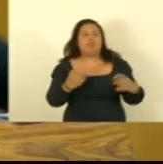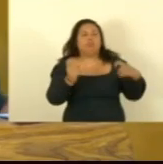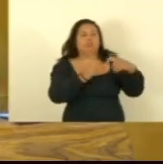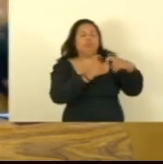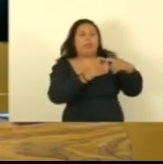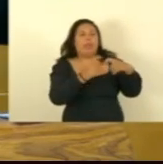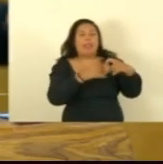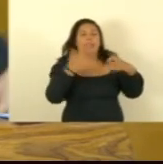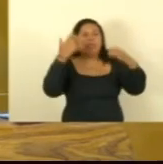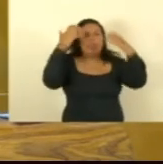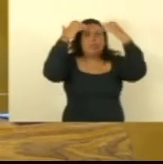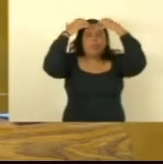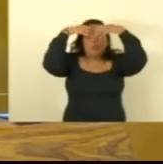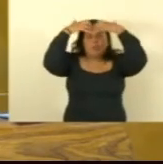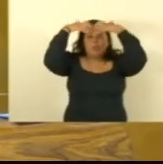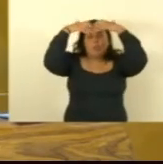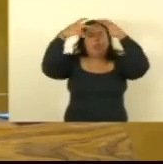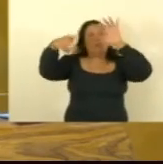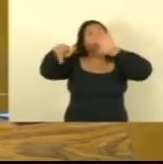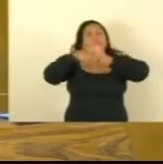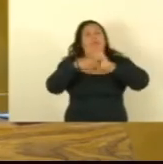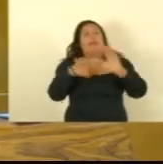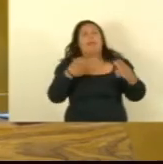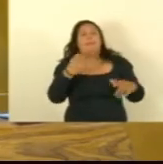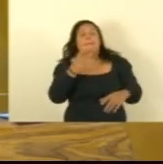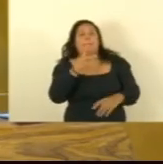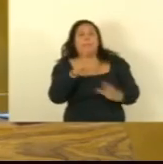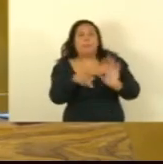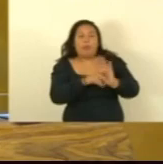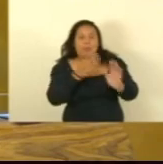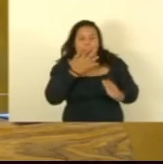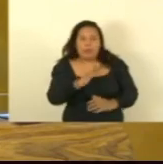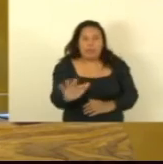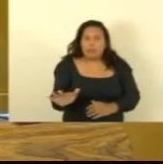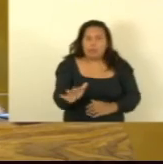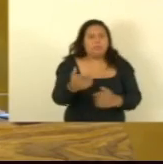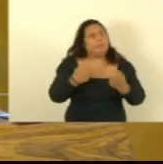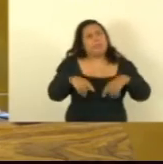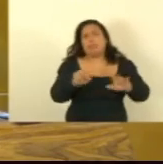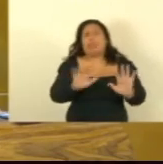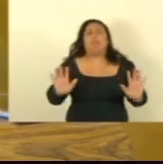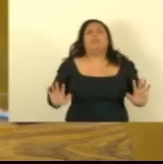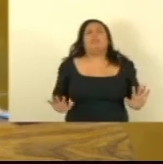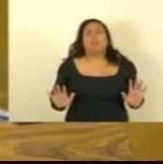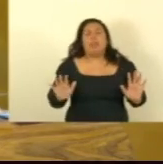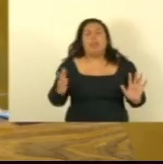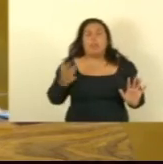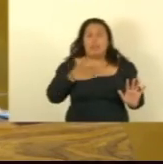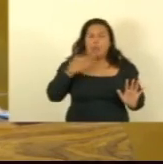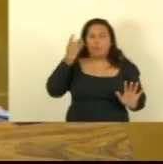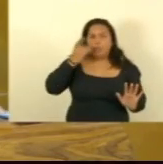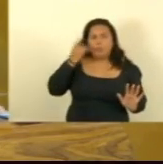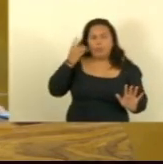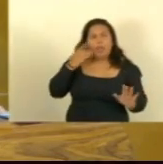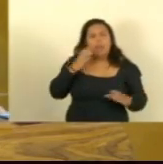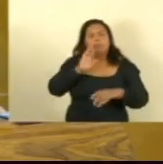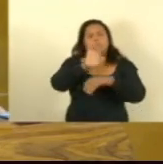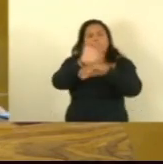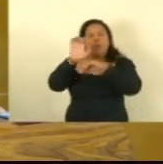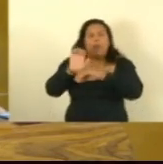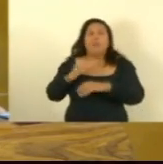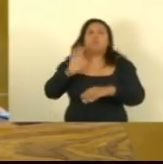neurológica, pediátrica e psiquiátrica. Não deveria ser assim. Como deputado estadual eleito por uma